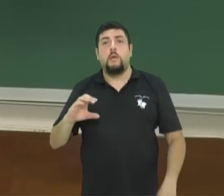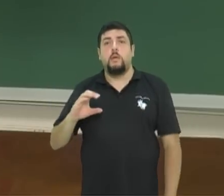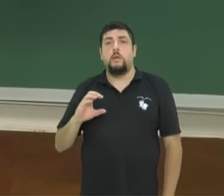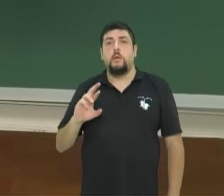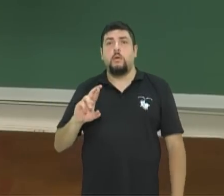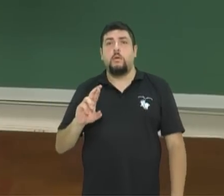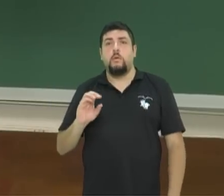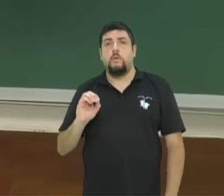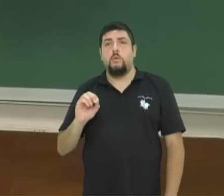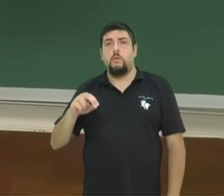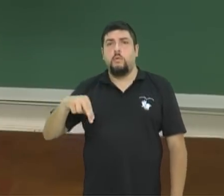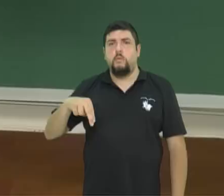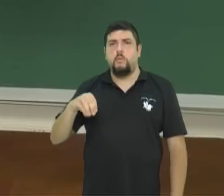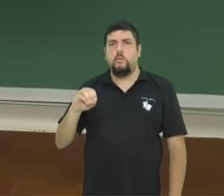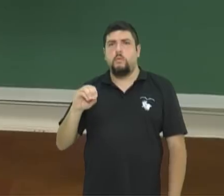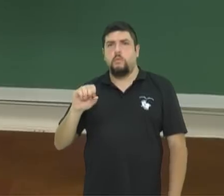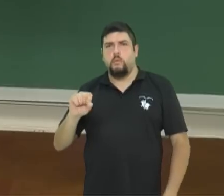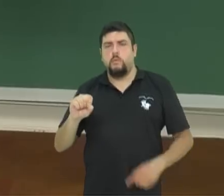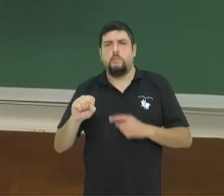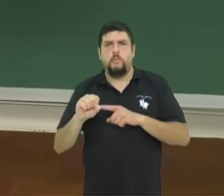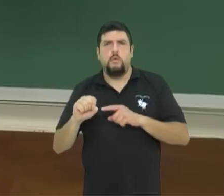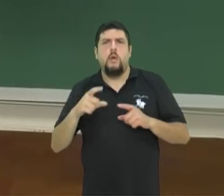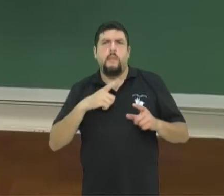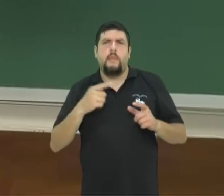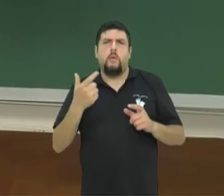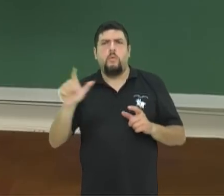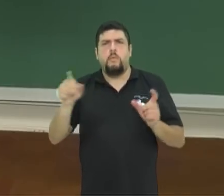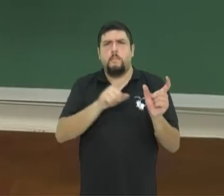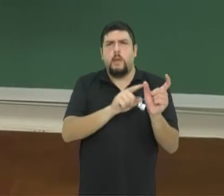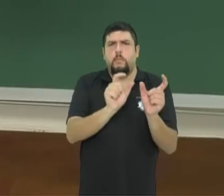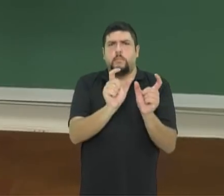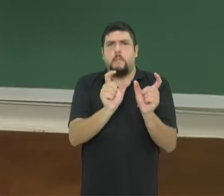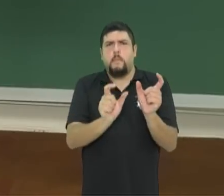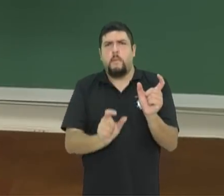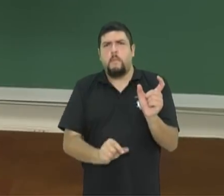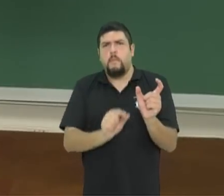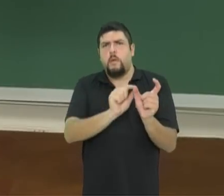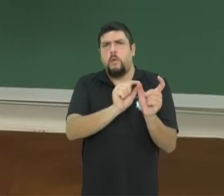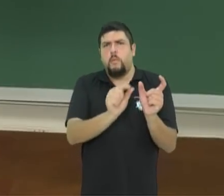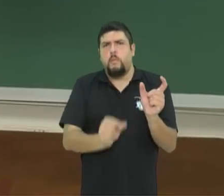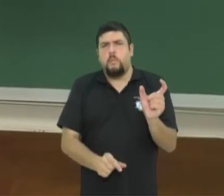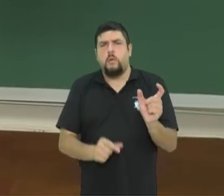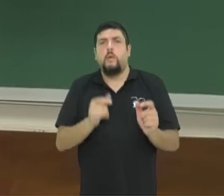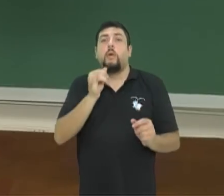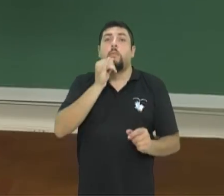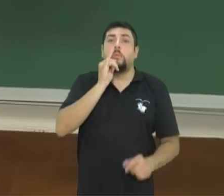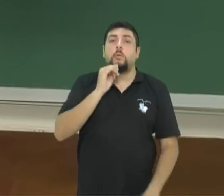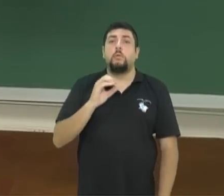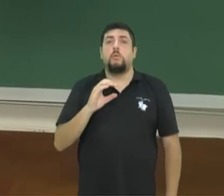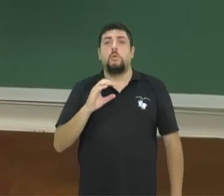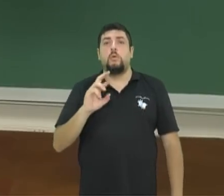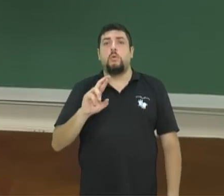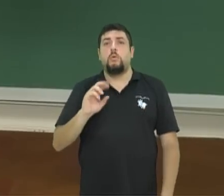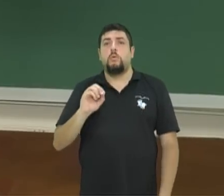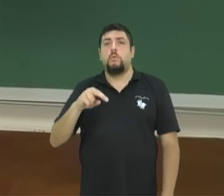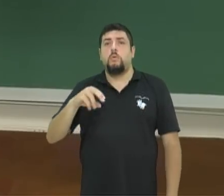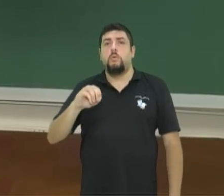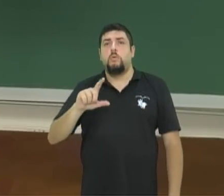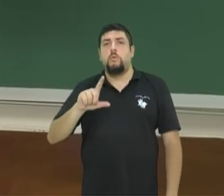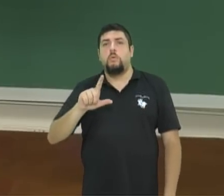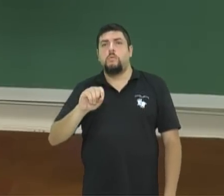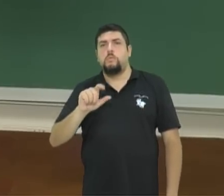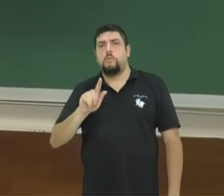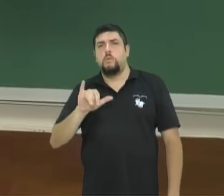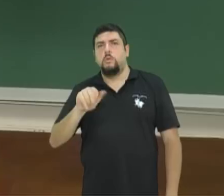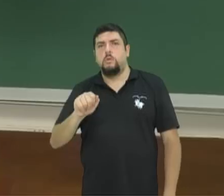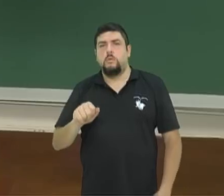a gente originou várias outras palavras derivadas, né, fizemos várias derivações sufixais, como cronologia, cronômetro. Então,